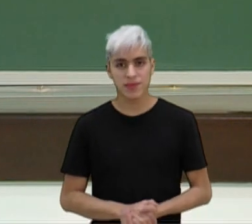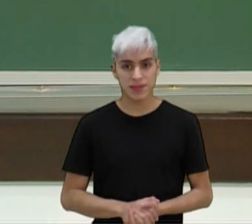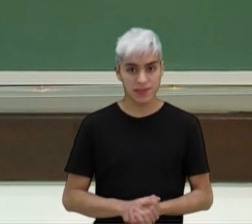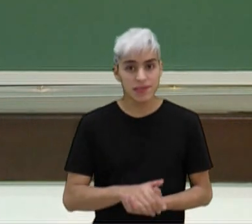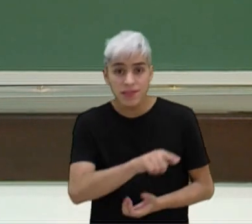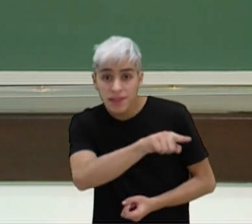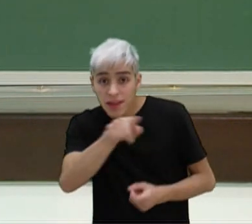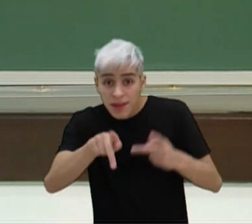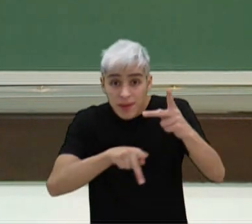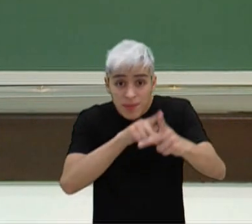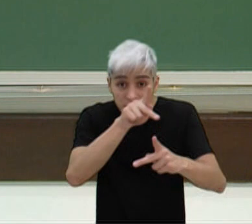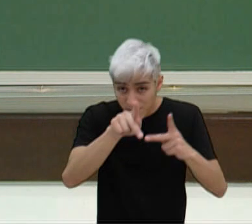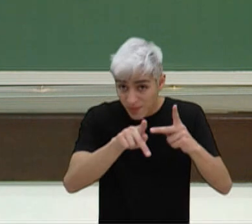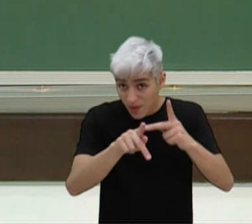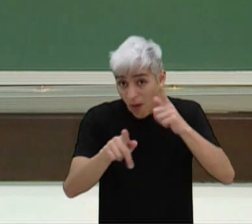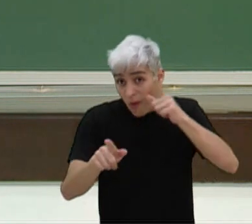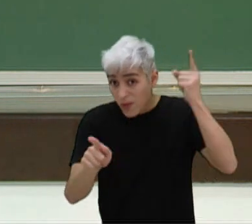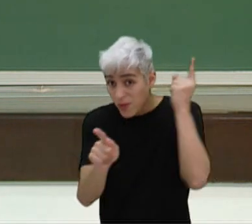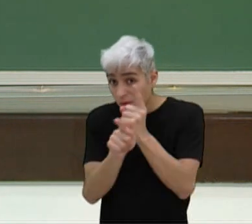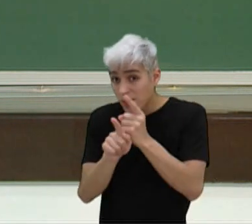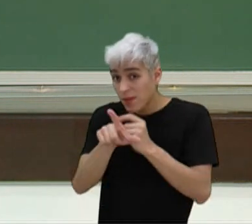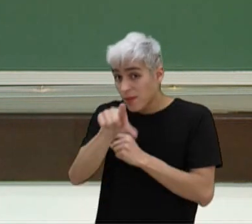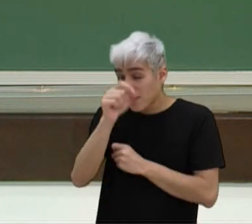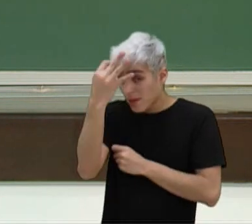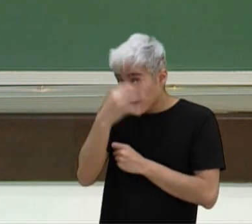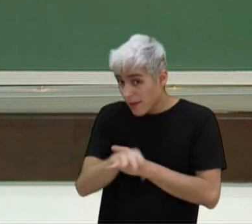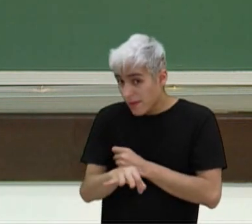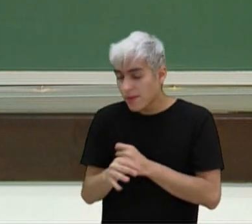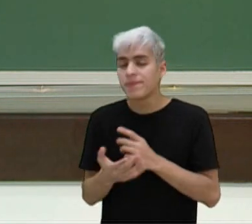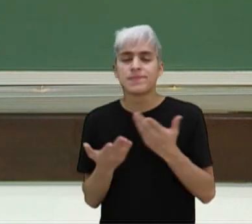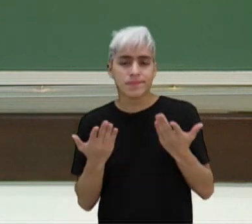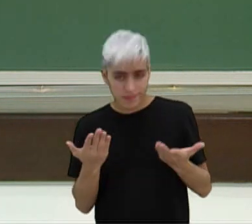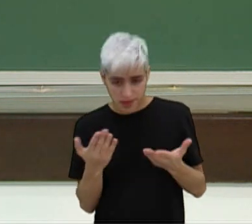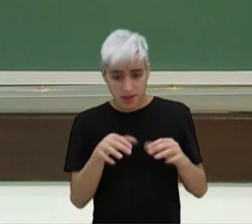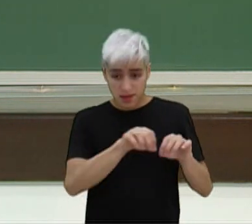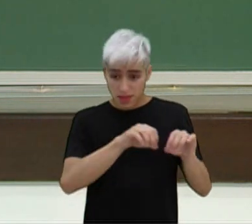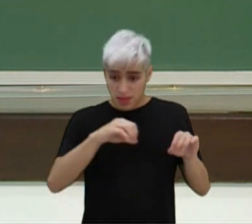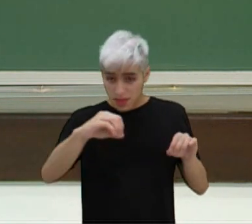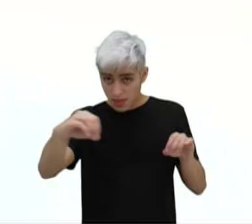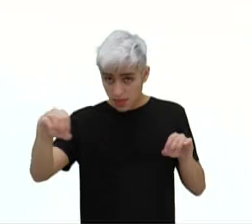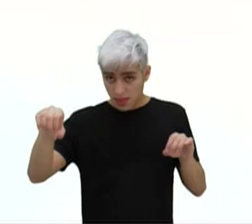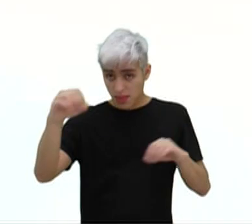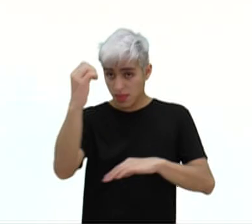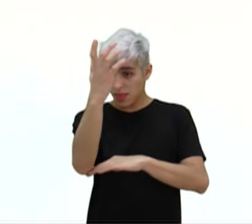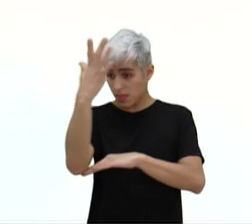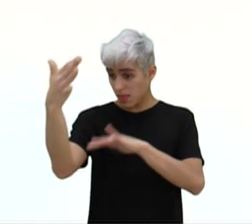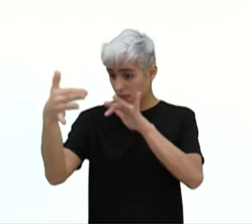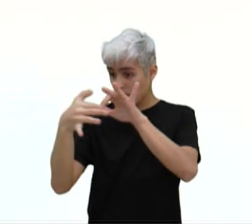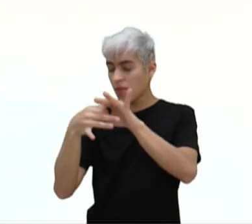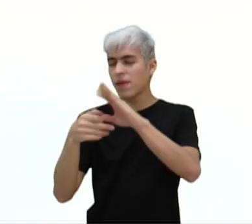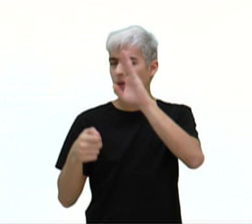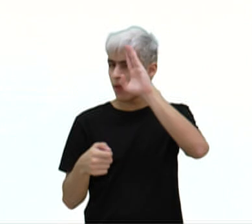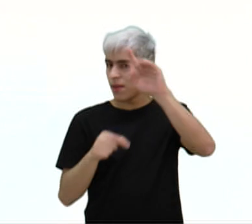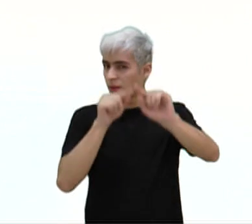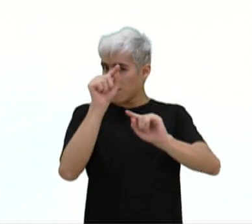E aí, pessoal, conseguiram achar a alternativa correta? Então, saneamento ambiental está diretamente ligado a, se você marcou a